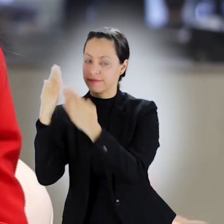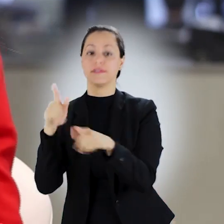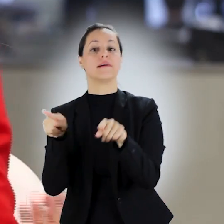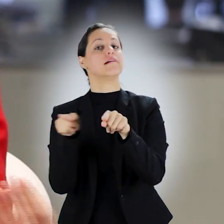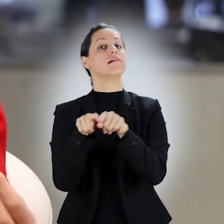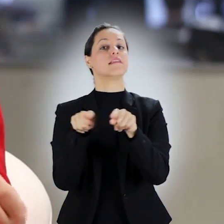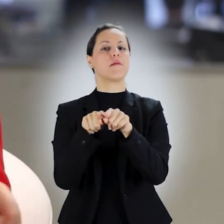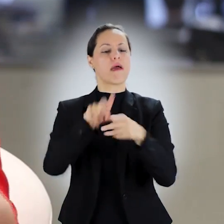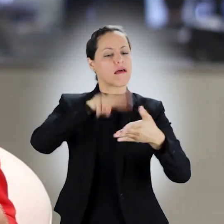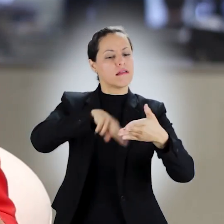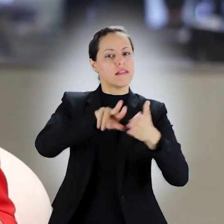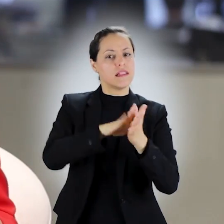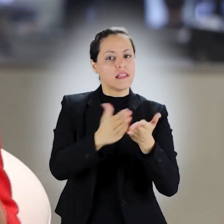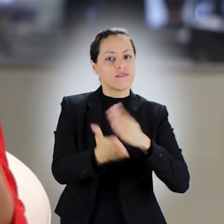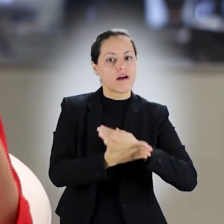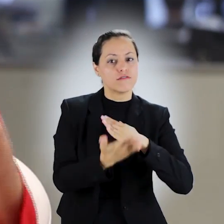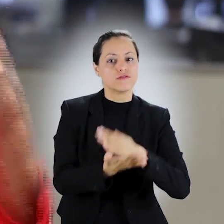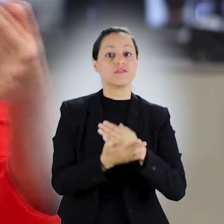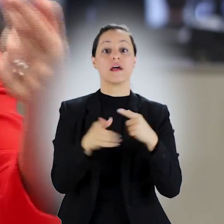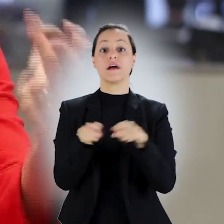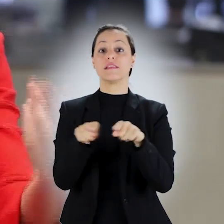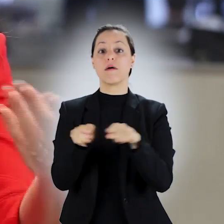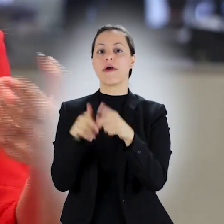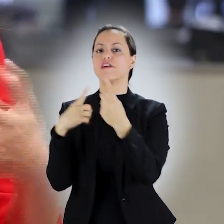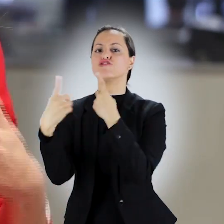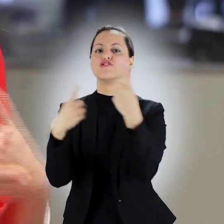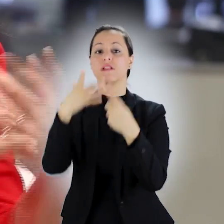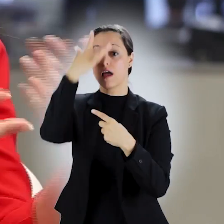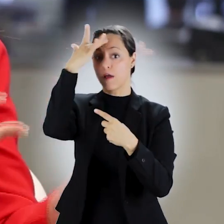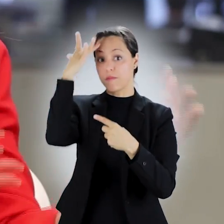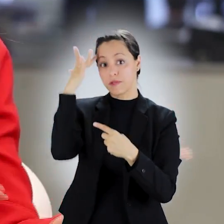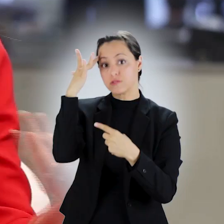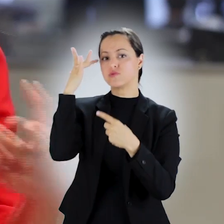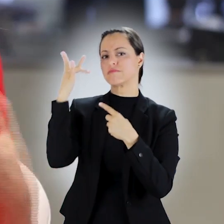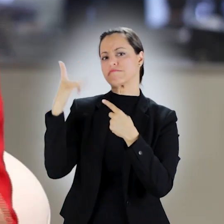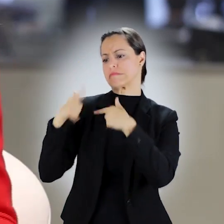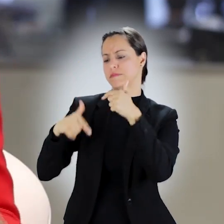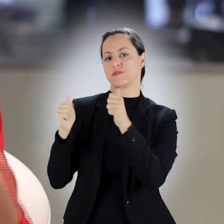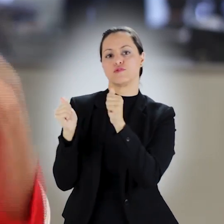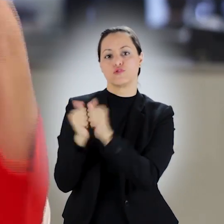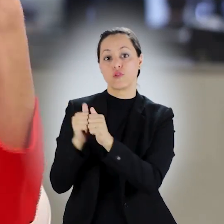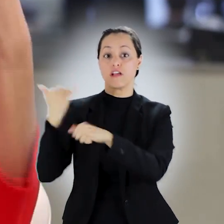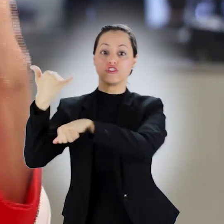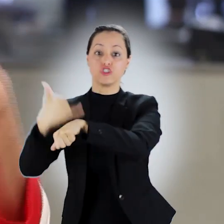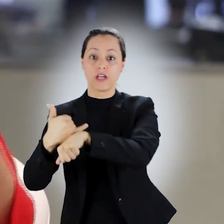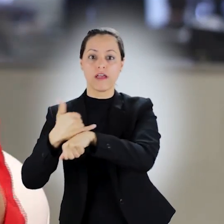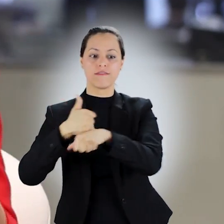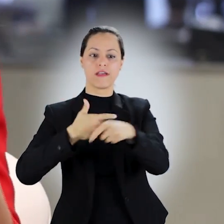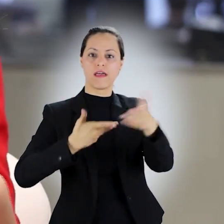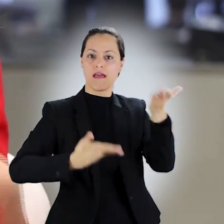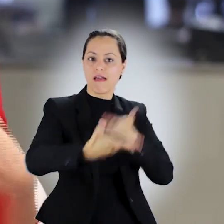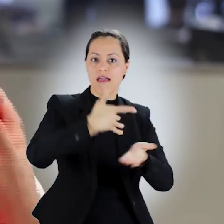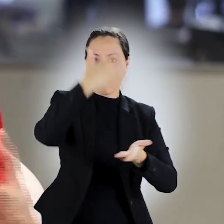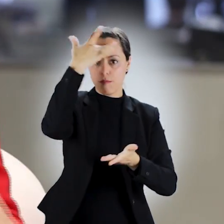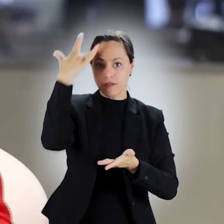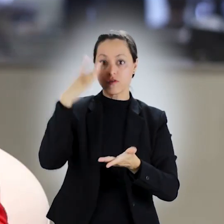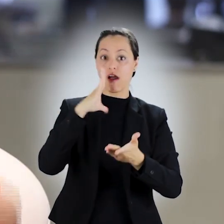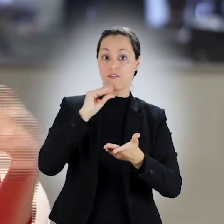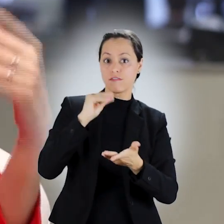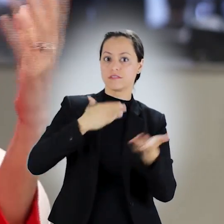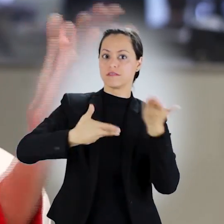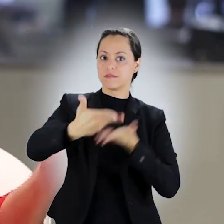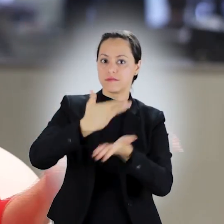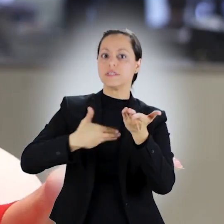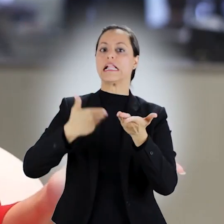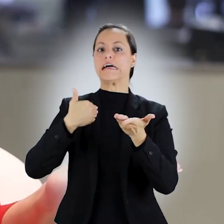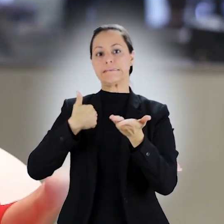de terapia, livros de autoajuda, diálogo com as pessoas mais próximas de você, com seus chefes, com seus subordinados, você vai se conhecendo